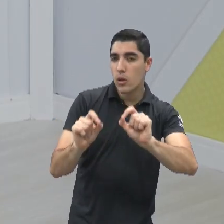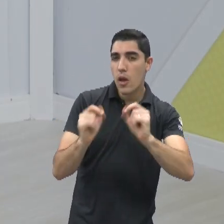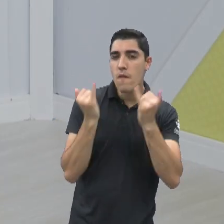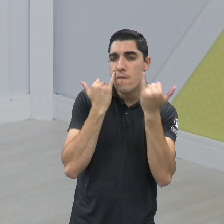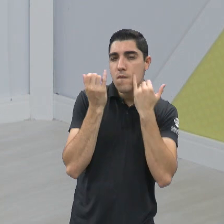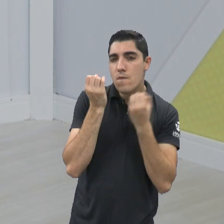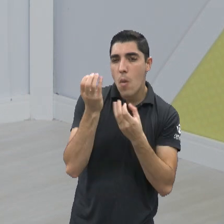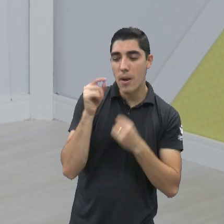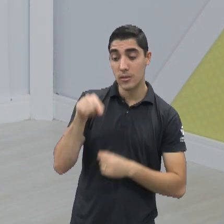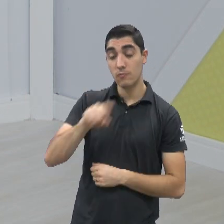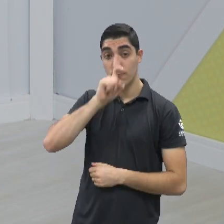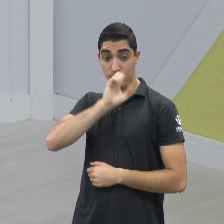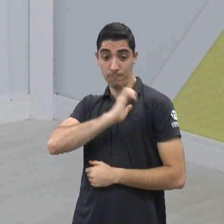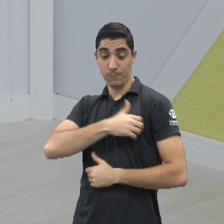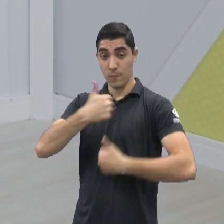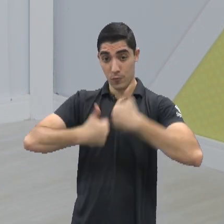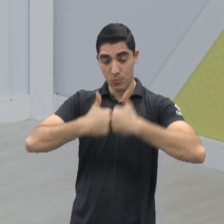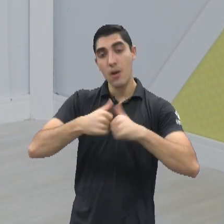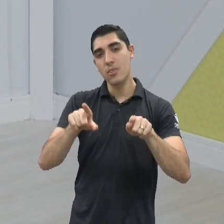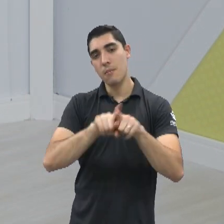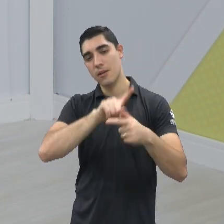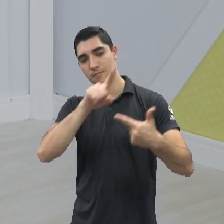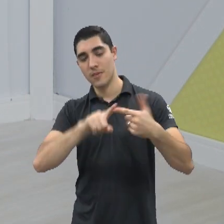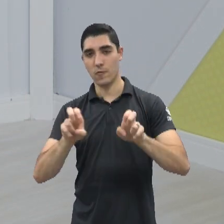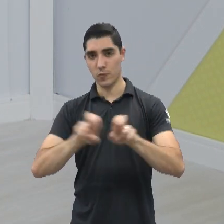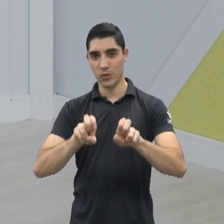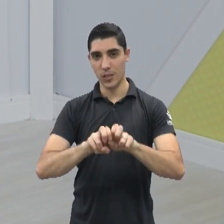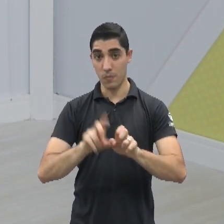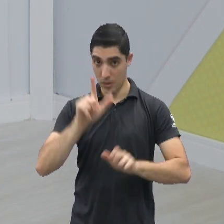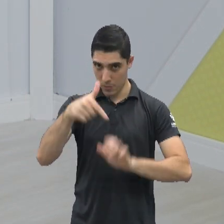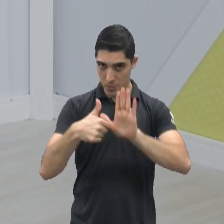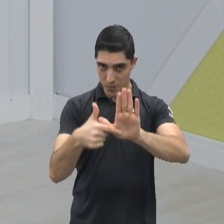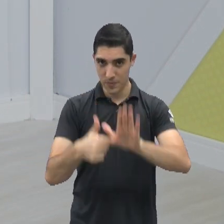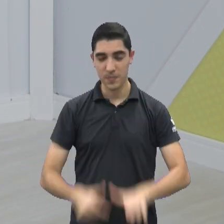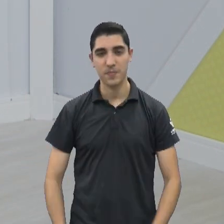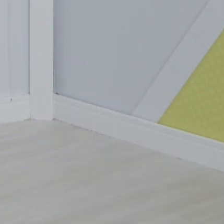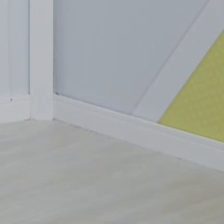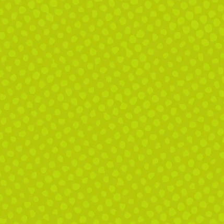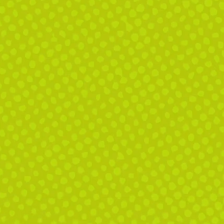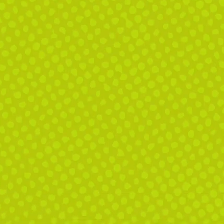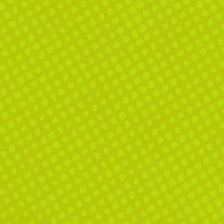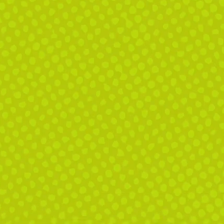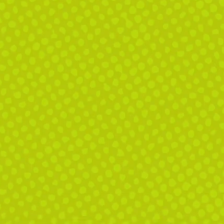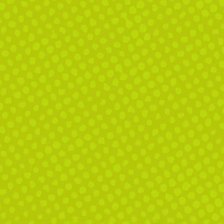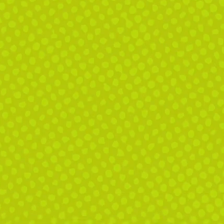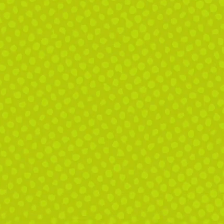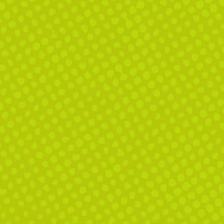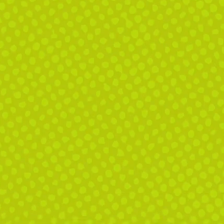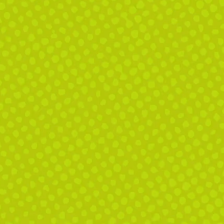da Águia do Vale e também no futsal masculino. Não saia daí.